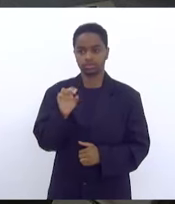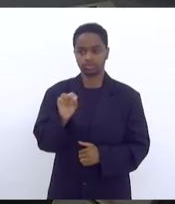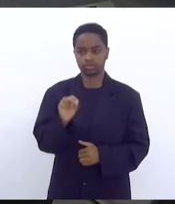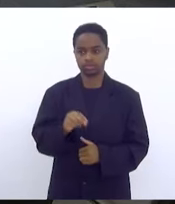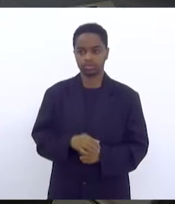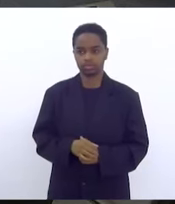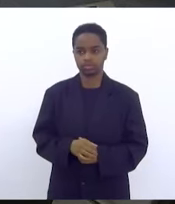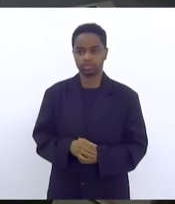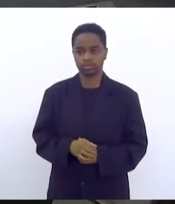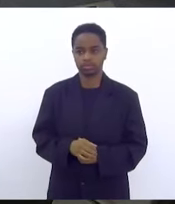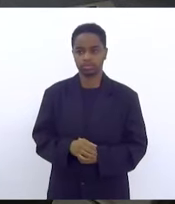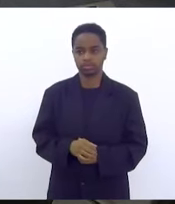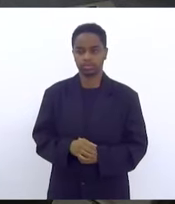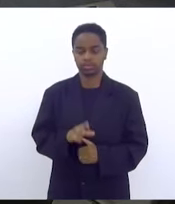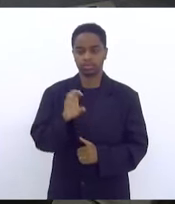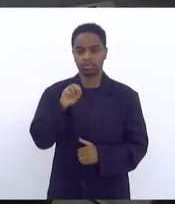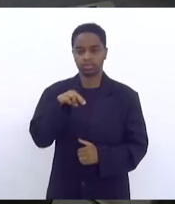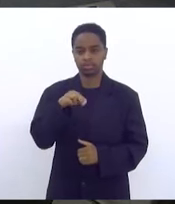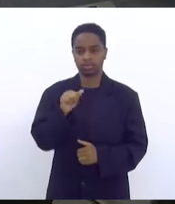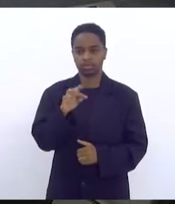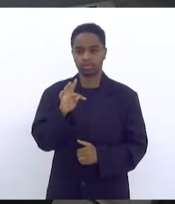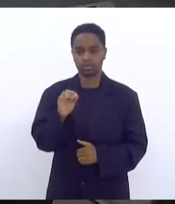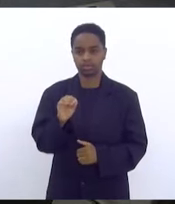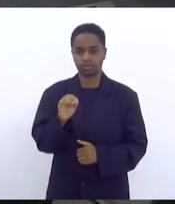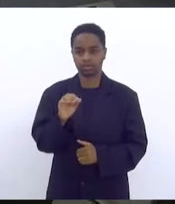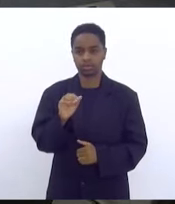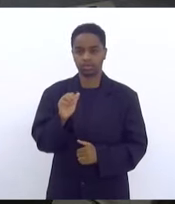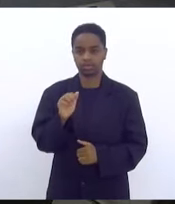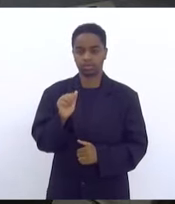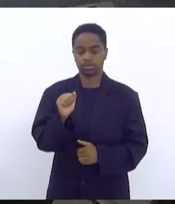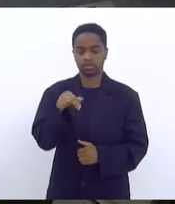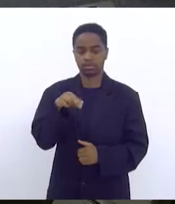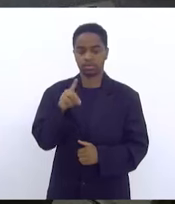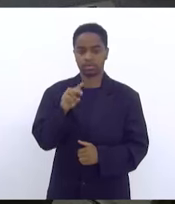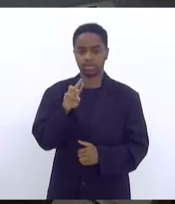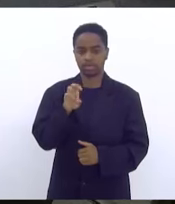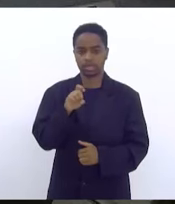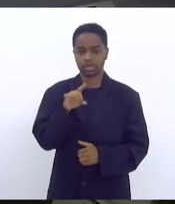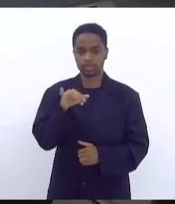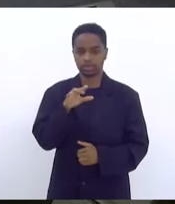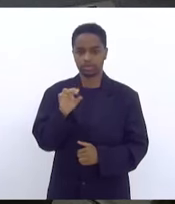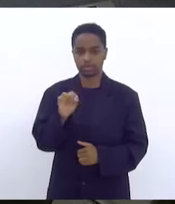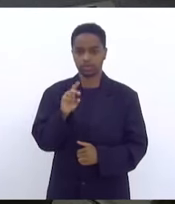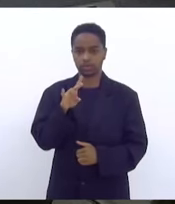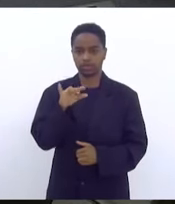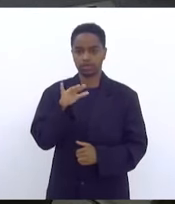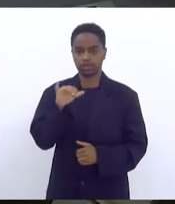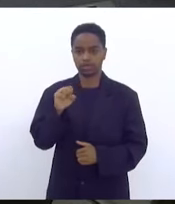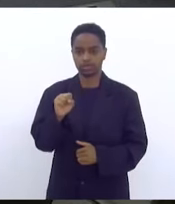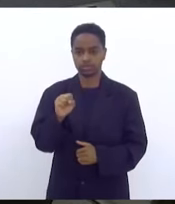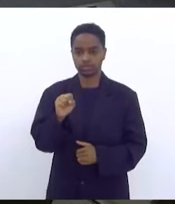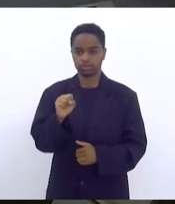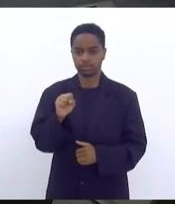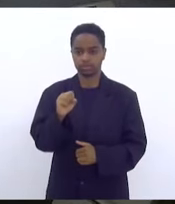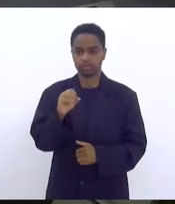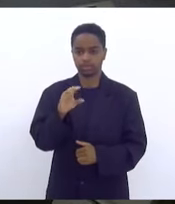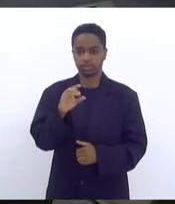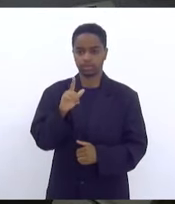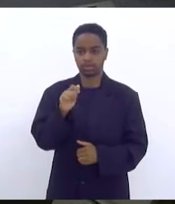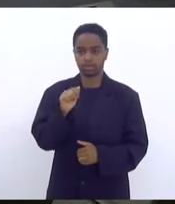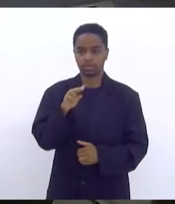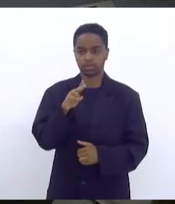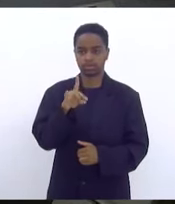deputado Renato Miranda, deputado Andrezinho Ciliano, deputado Vinícius Cozolino, deputado Cláudio